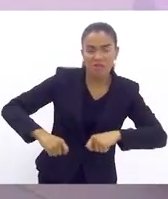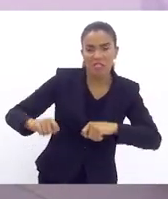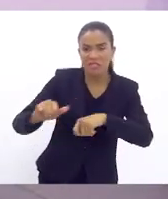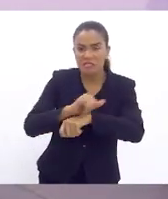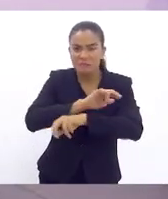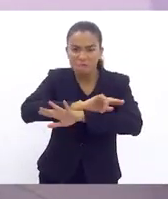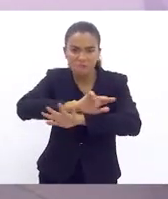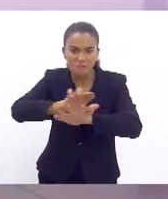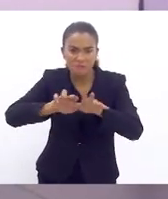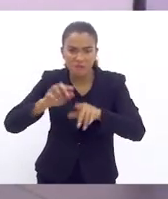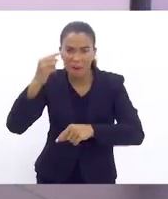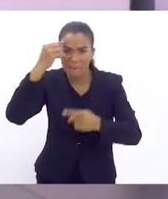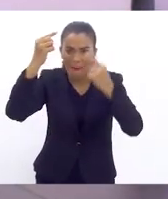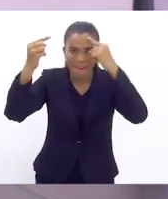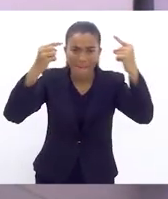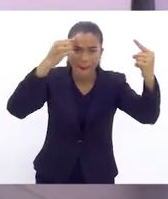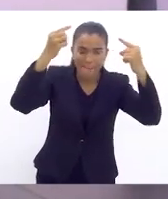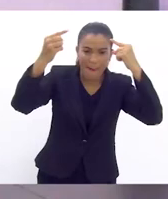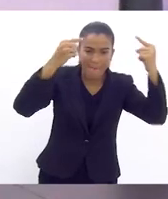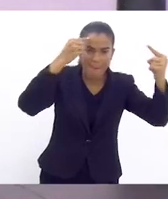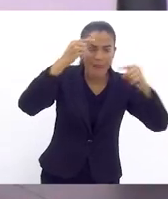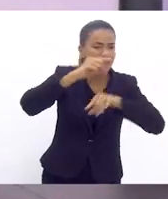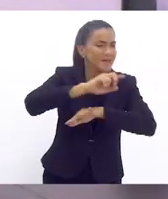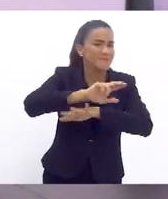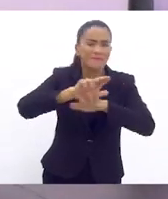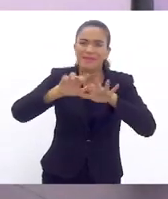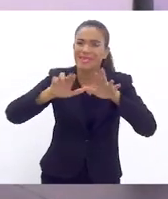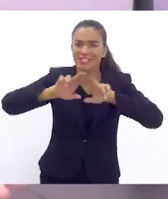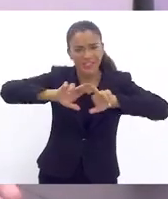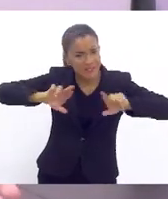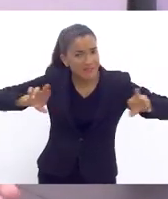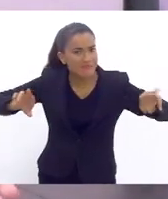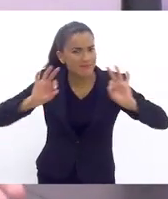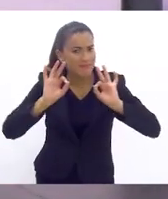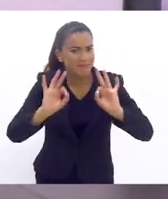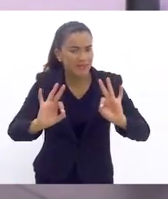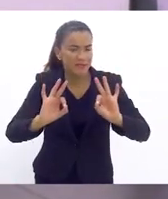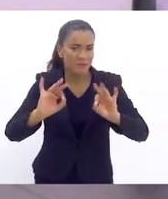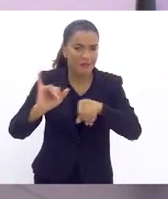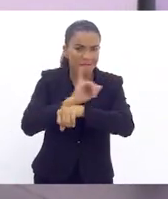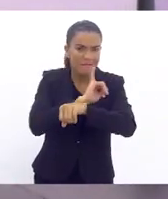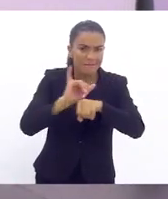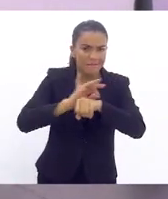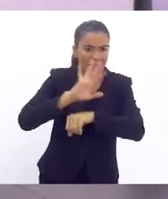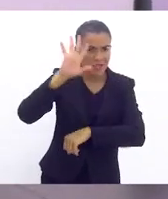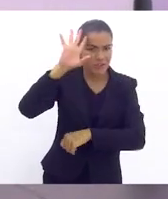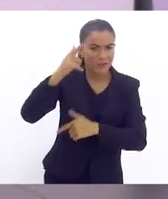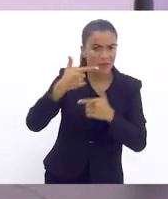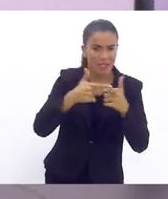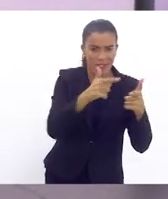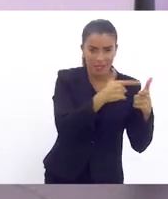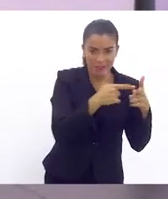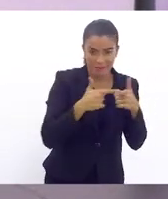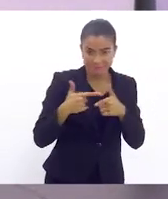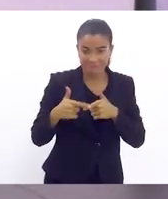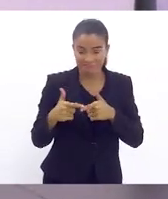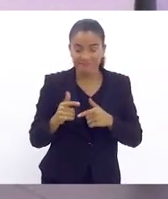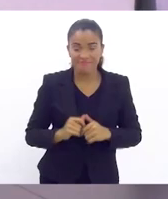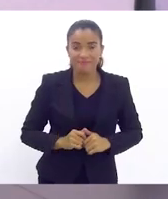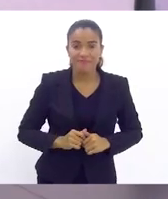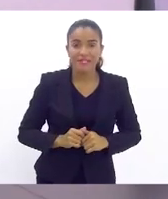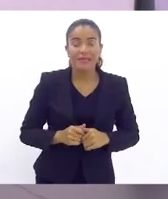juntar as maneiras diferentes inclusive de chegar nas soluções porque eu acho que é assim que nós conseguimos chegar na convergência